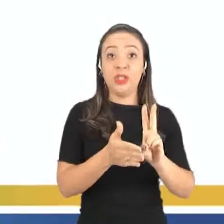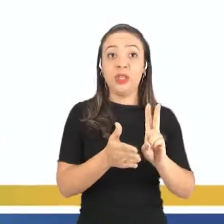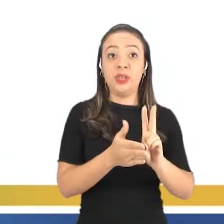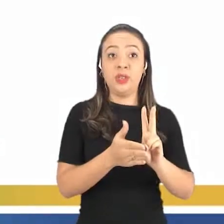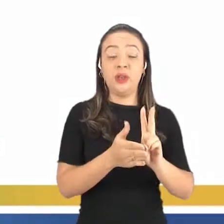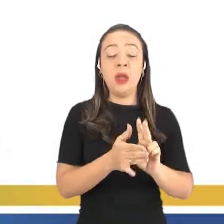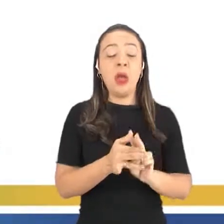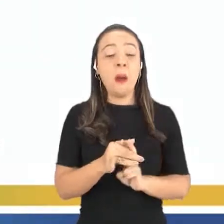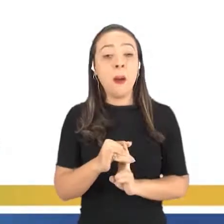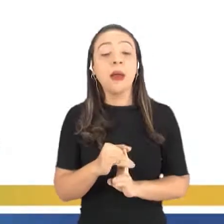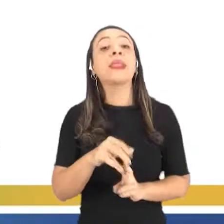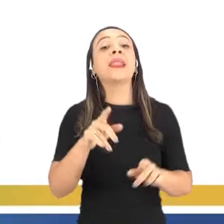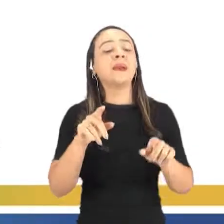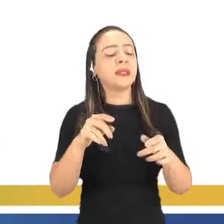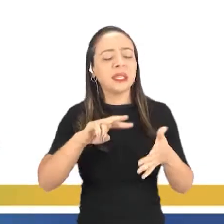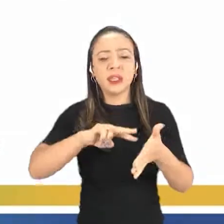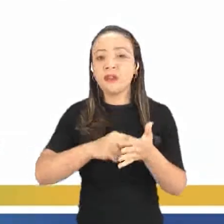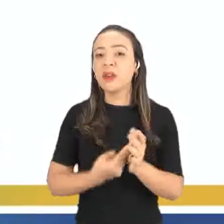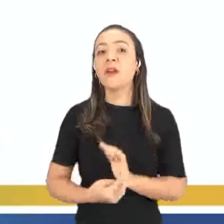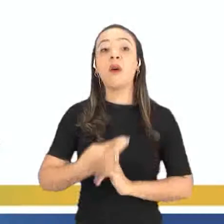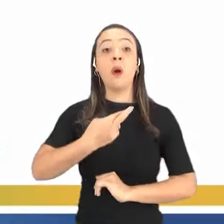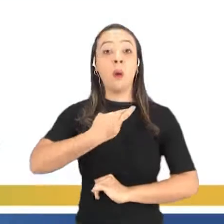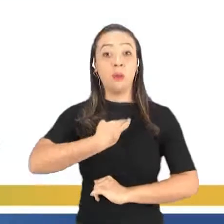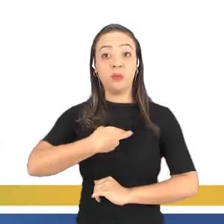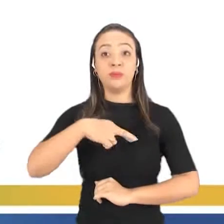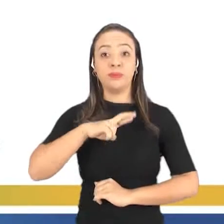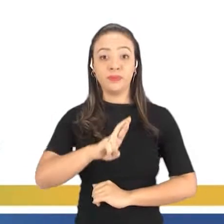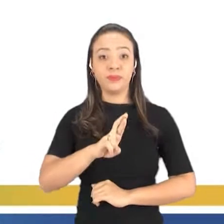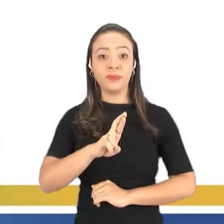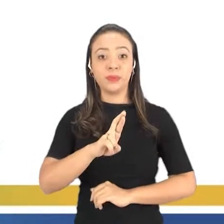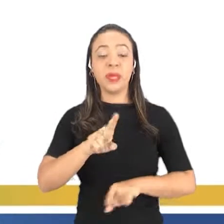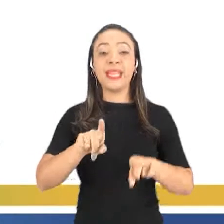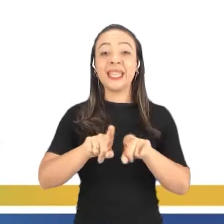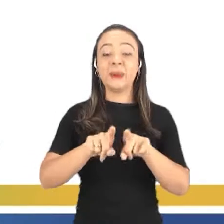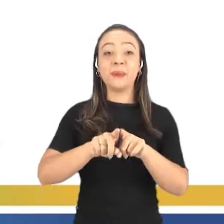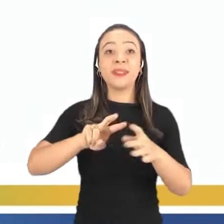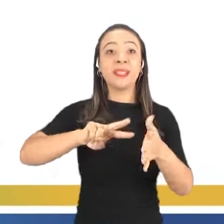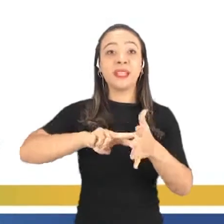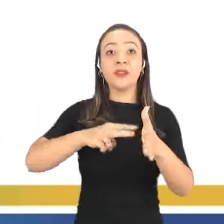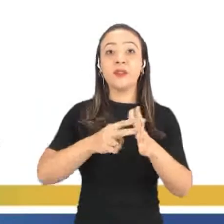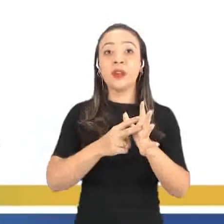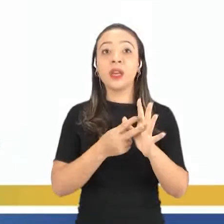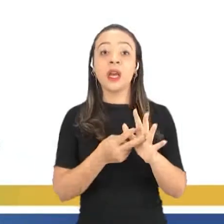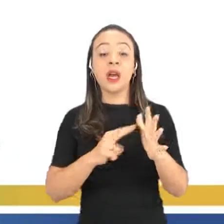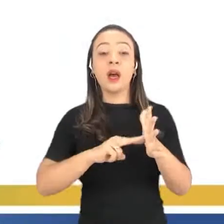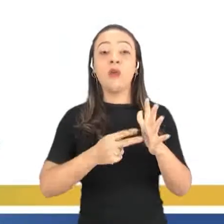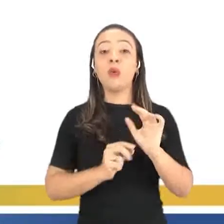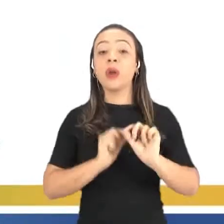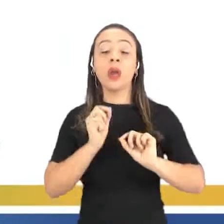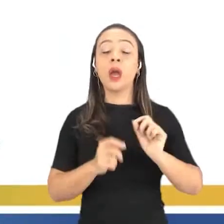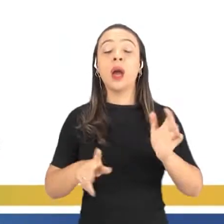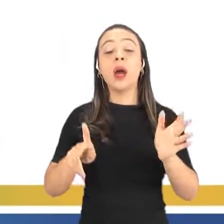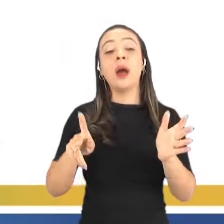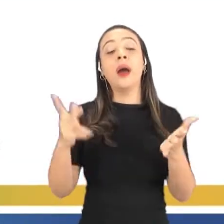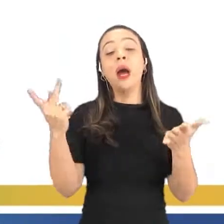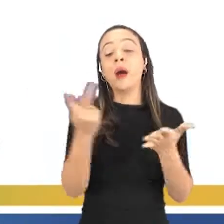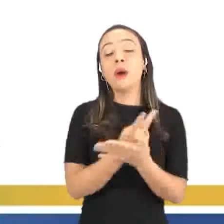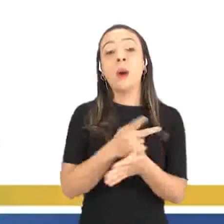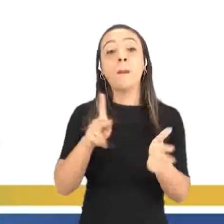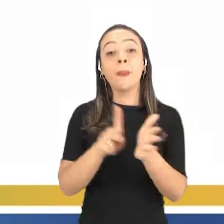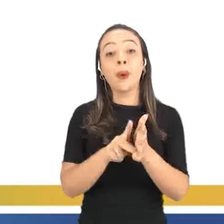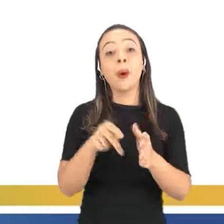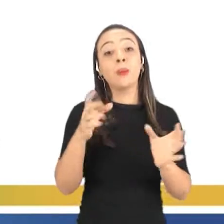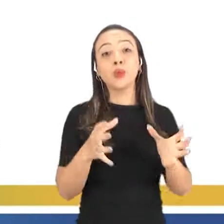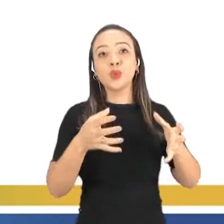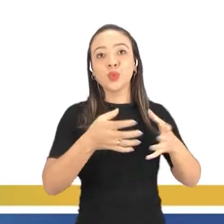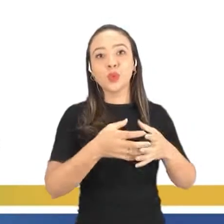é essencialmente religiosa, ligada às cerimônias e às atividades da vida da tribo. Cantos e danças